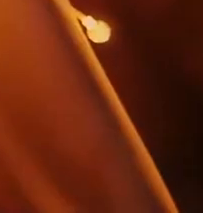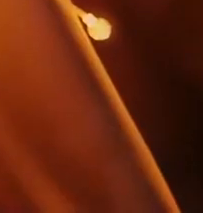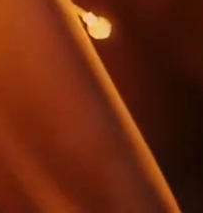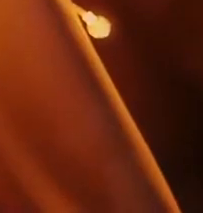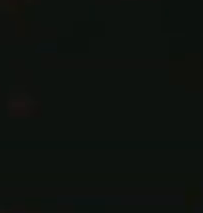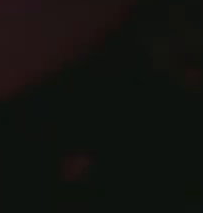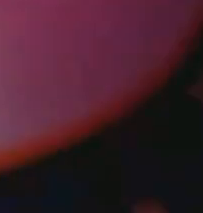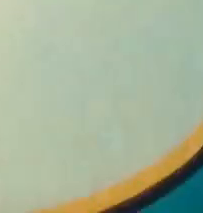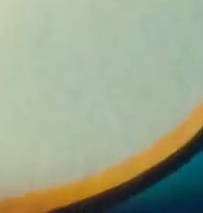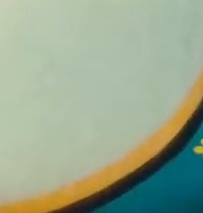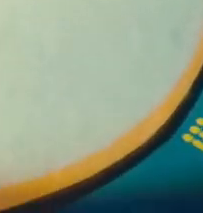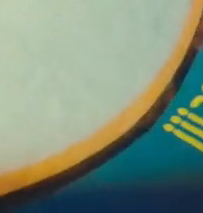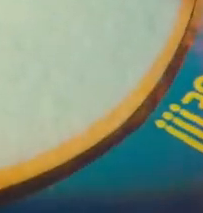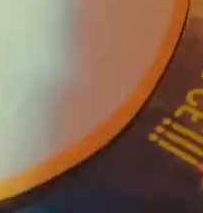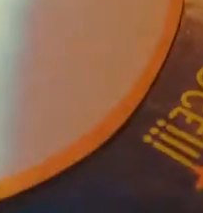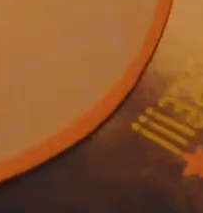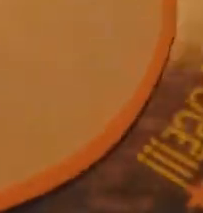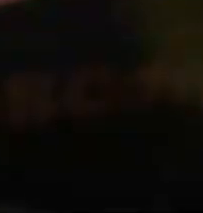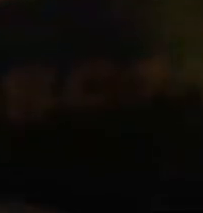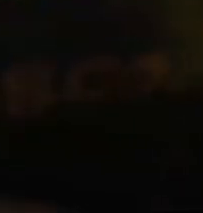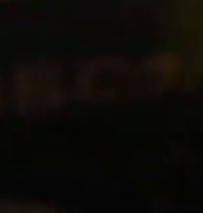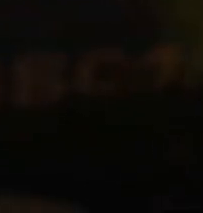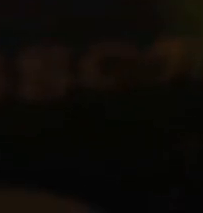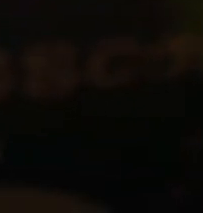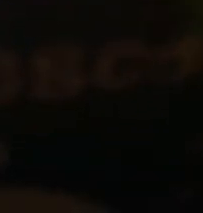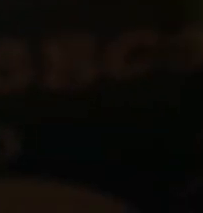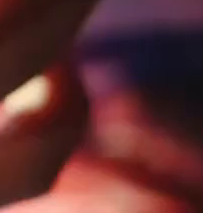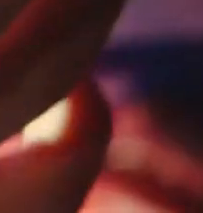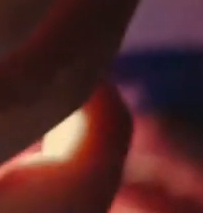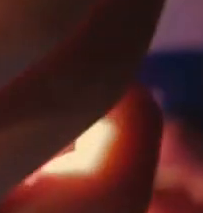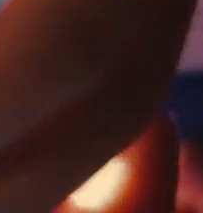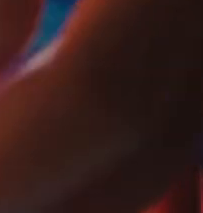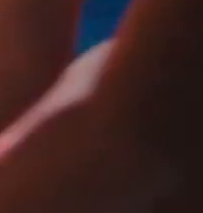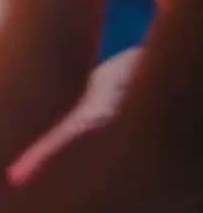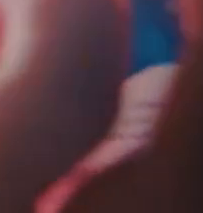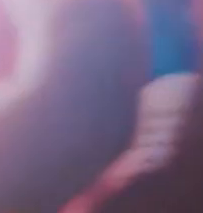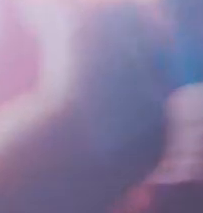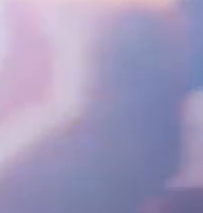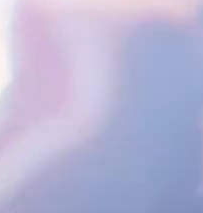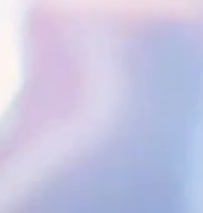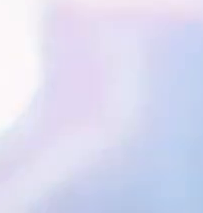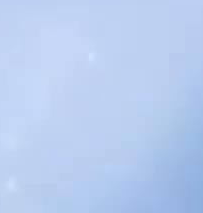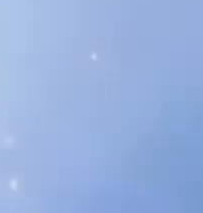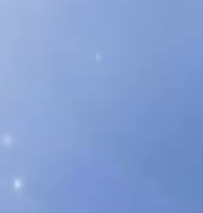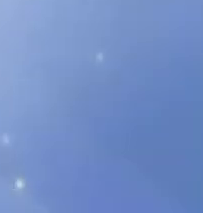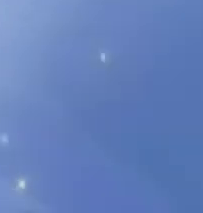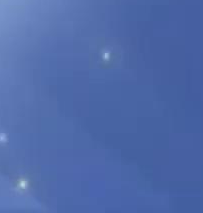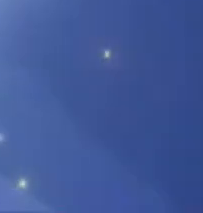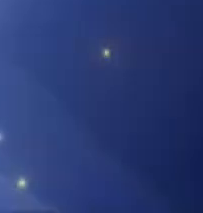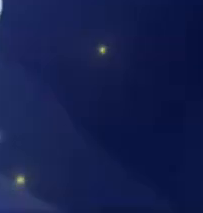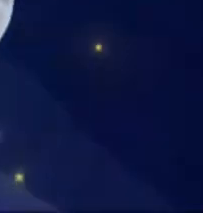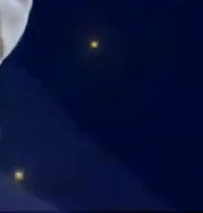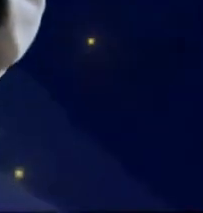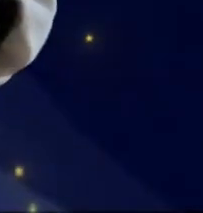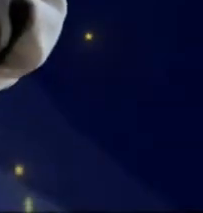movido pela criatividade um astronauta viajava por um universo de histórias transitando entre